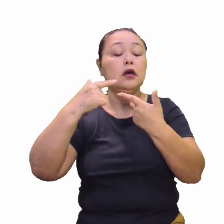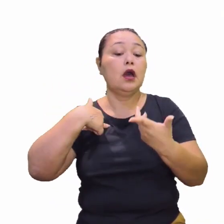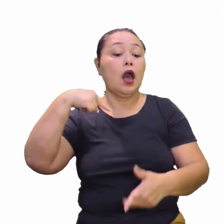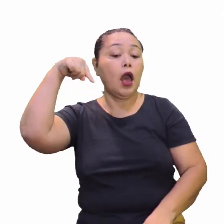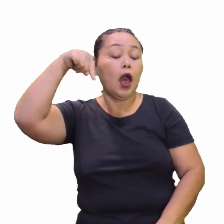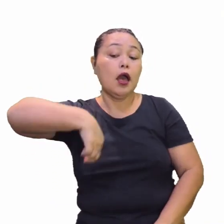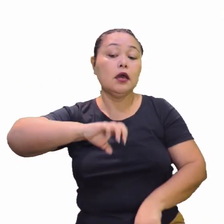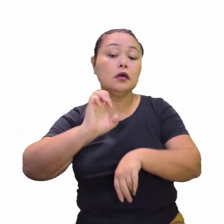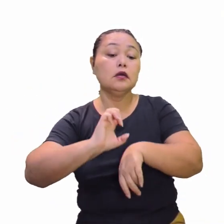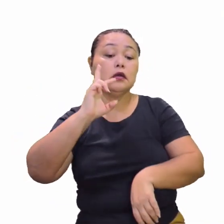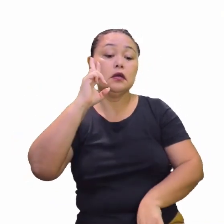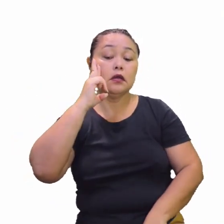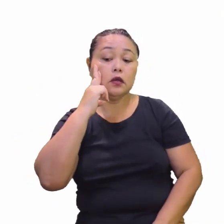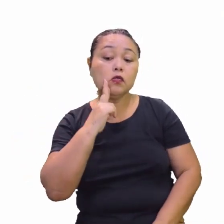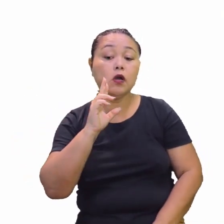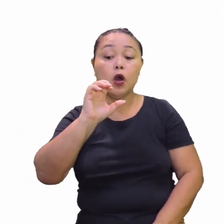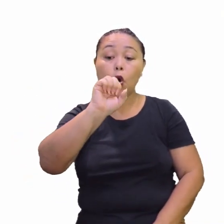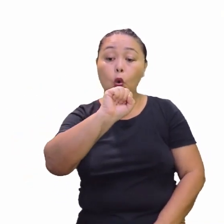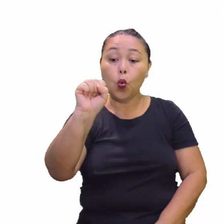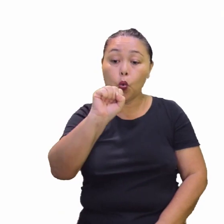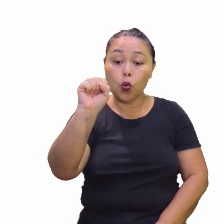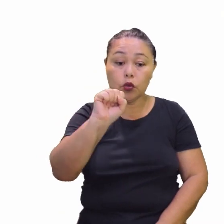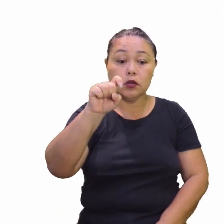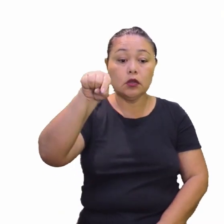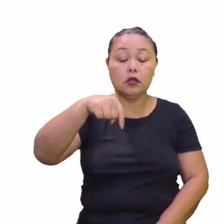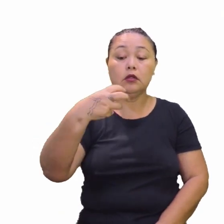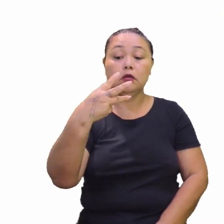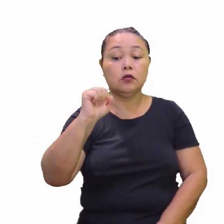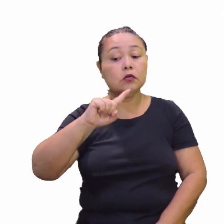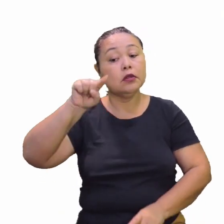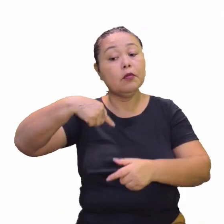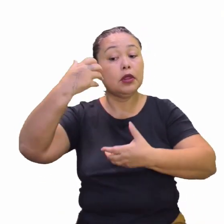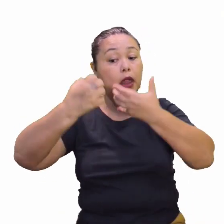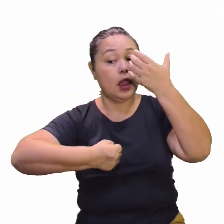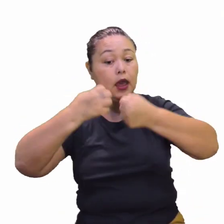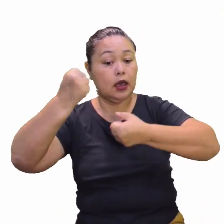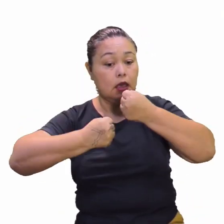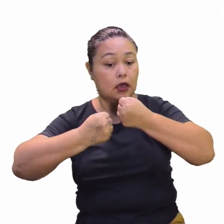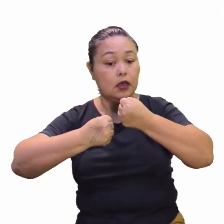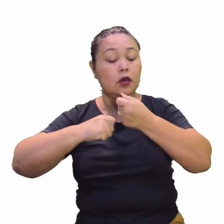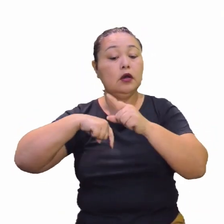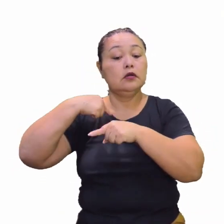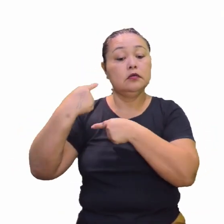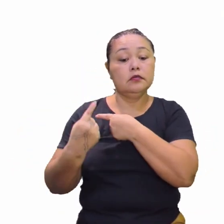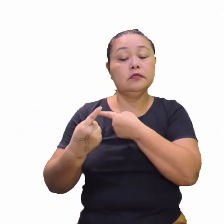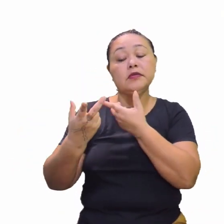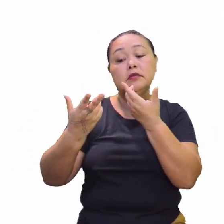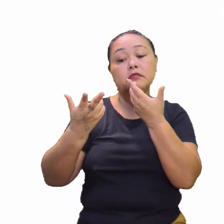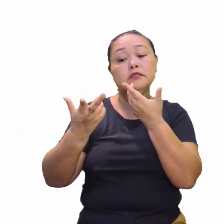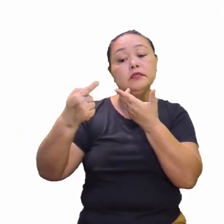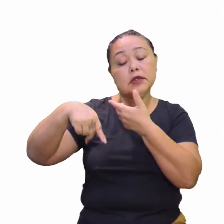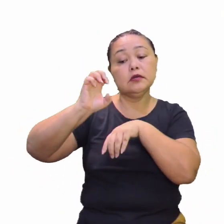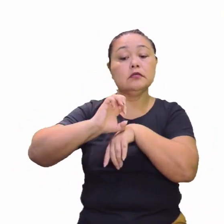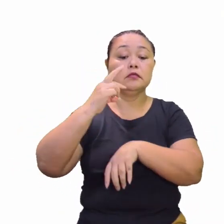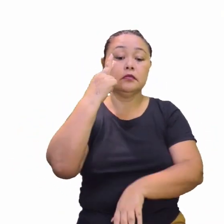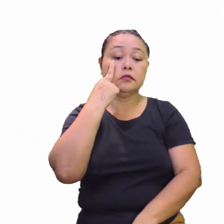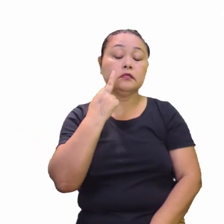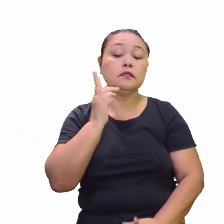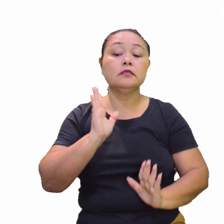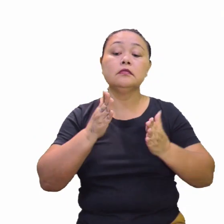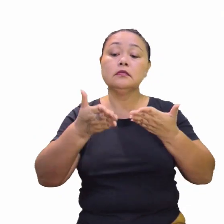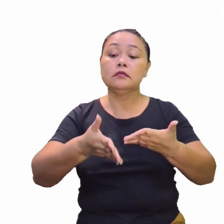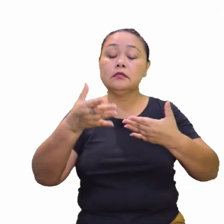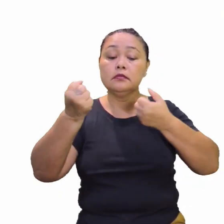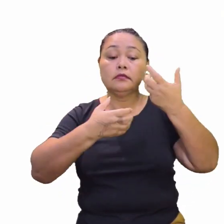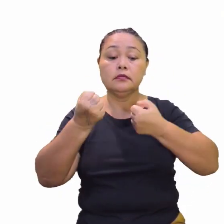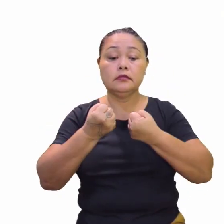é destaque com 88%. Depois a gente tem leite, né, que é o derivado. A pecuária também aqui em Rondônia,